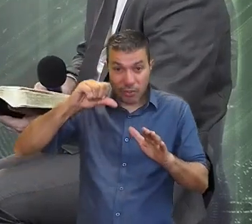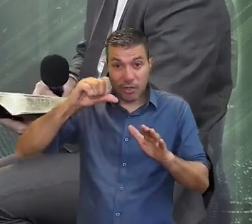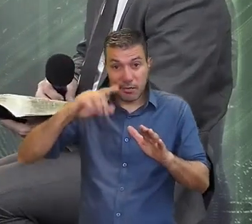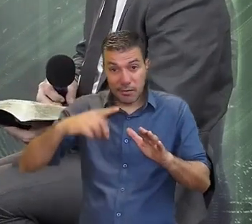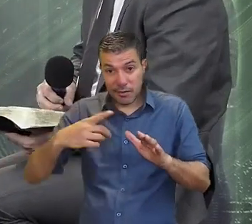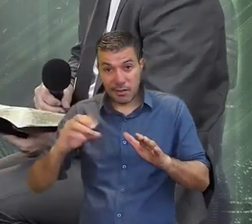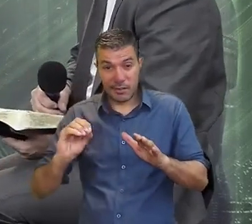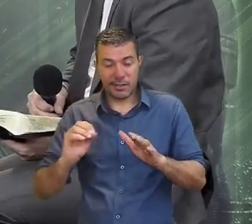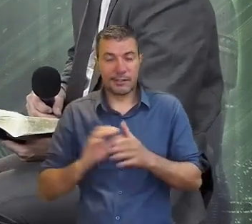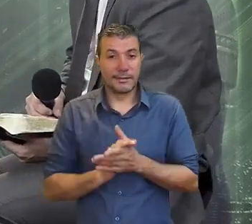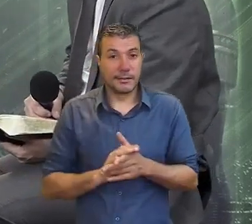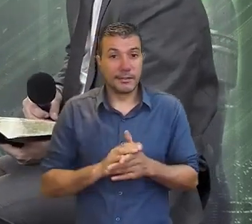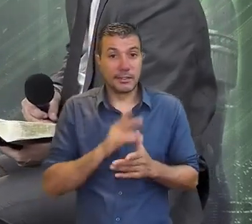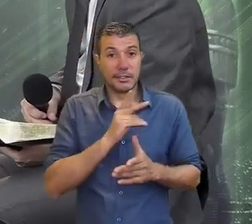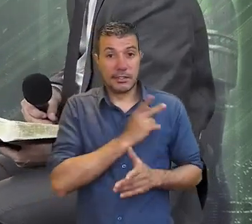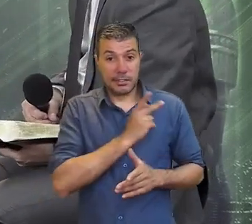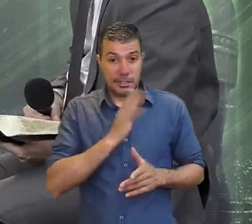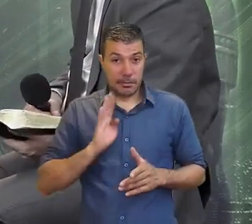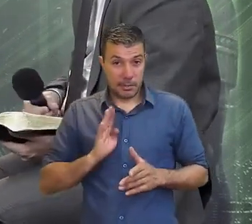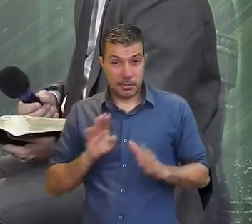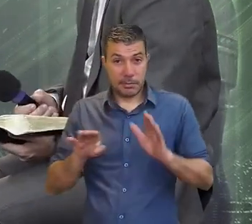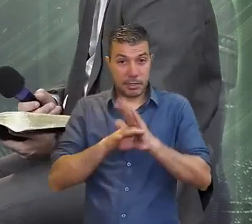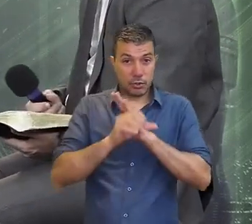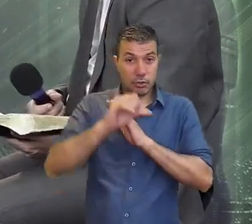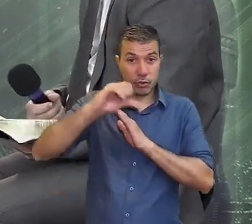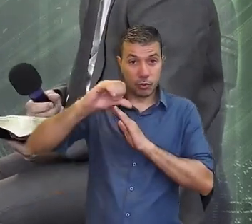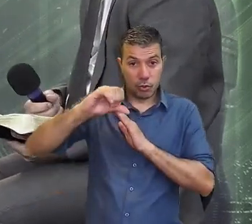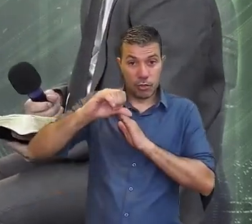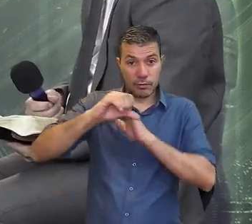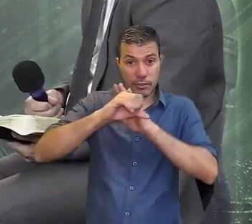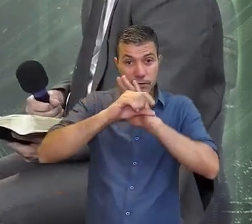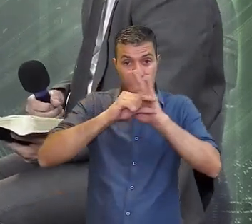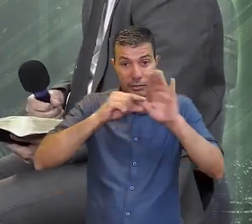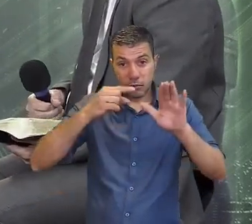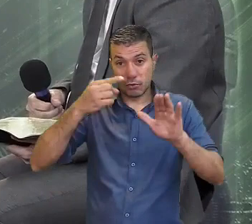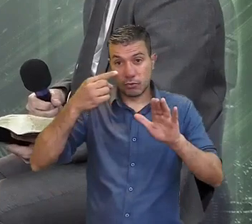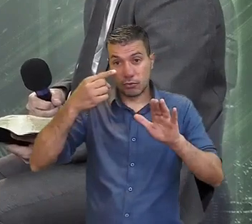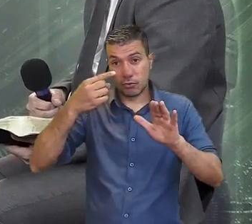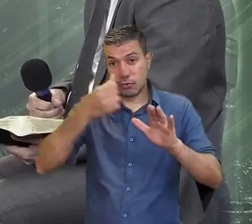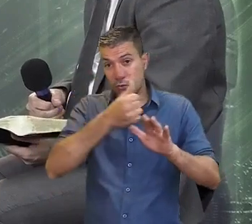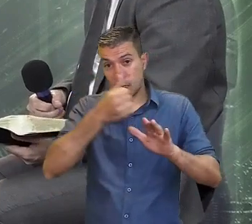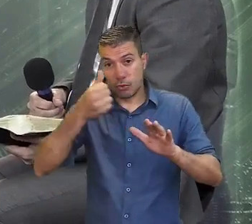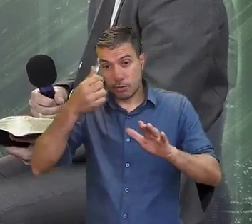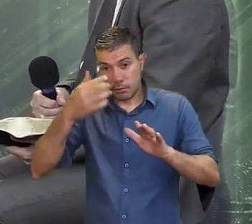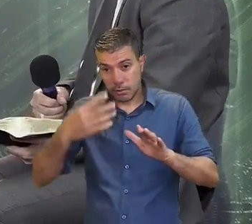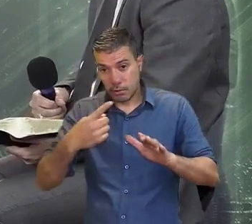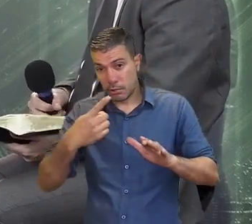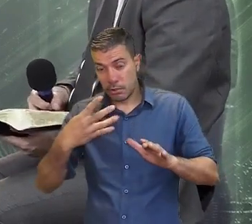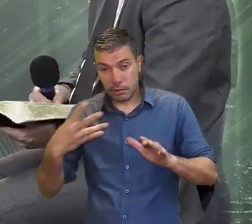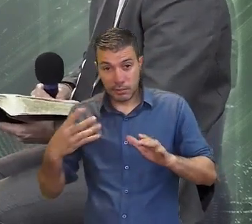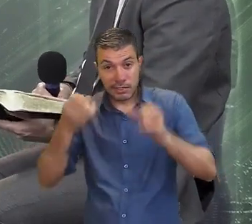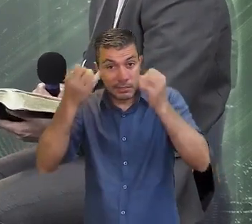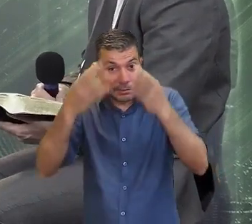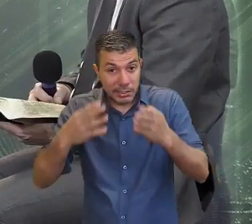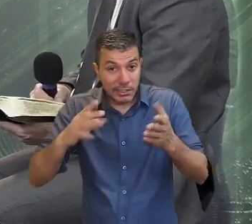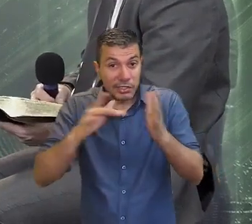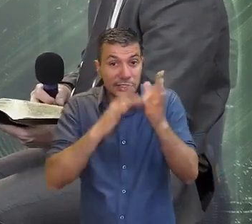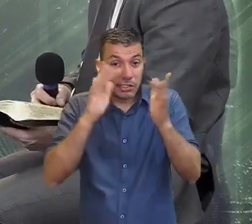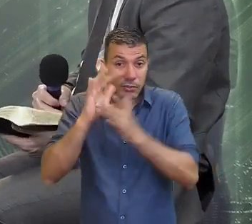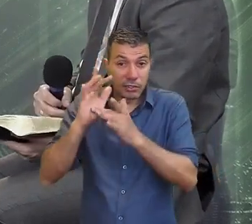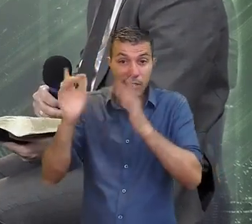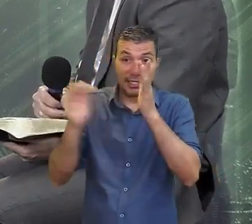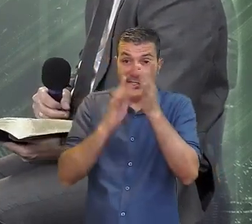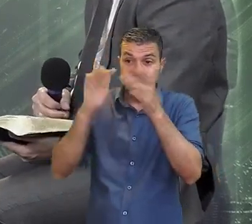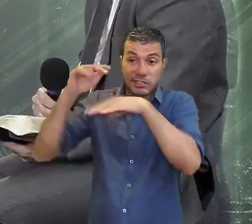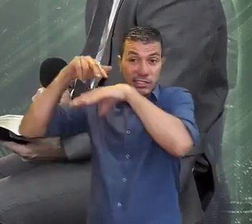com certeza, olha só, em Hebreus capítulo 9, 11 a 14, ali nos fala sobre Jesus. Vindo Cristo,